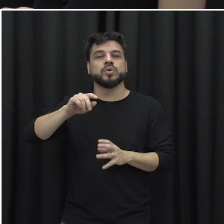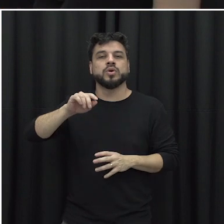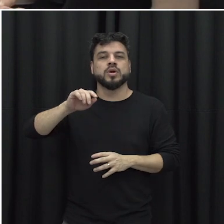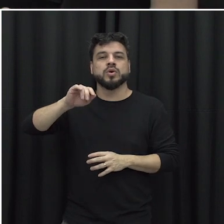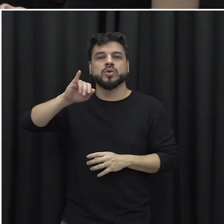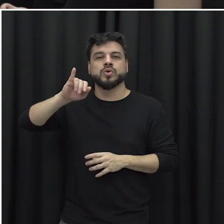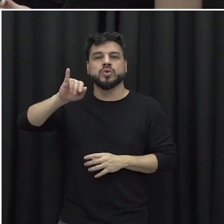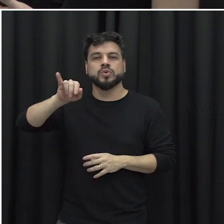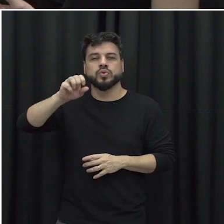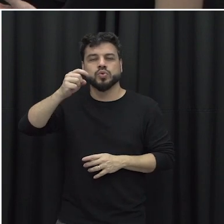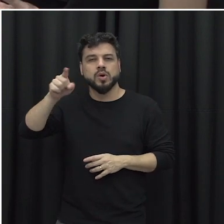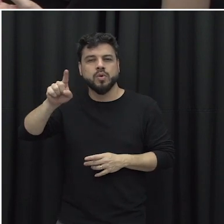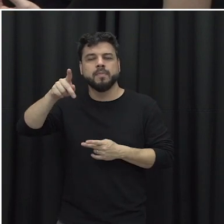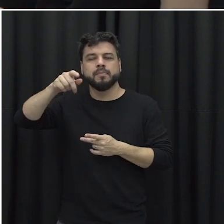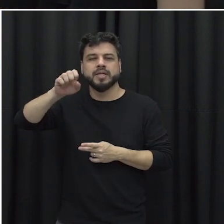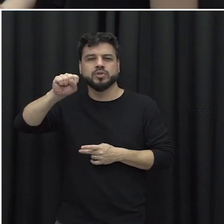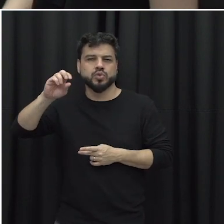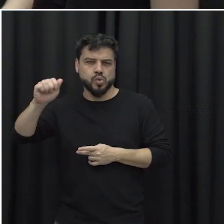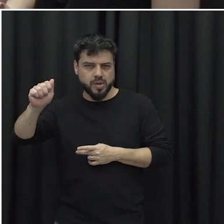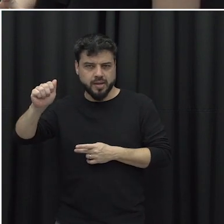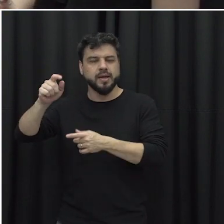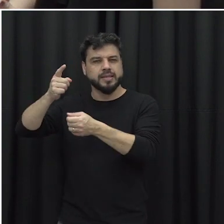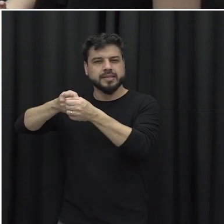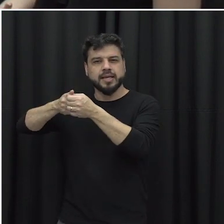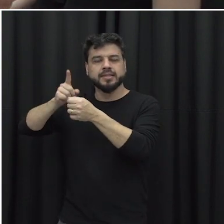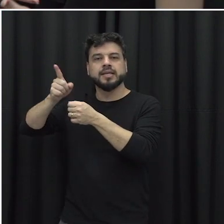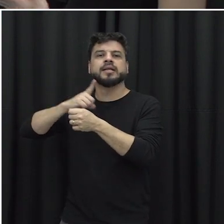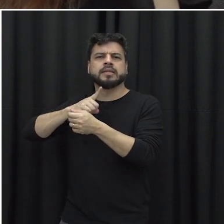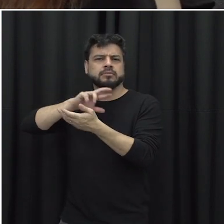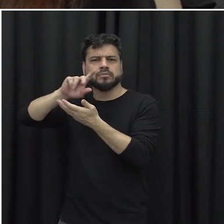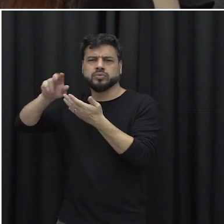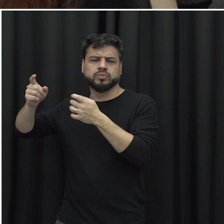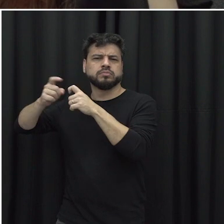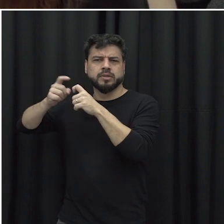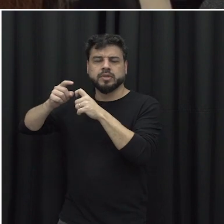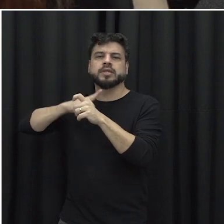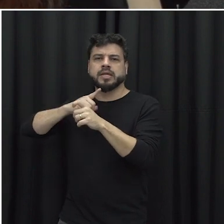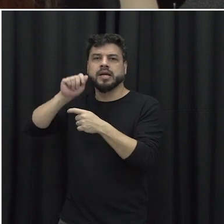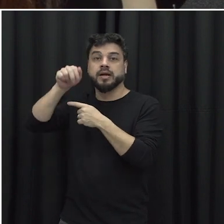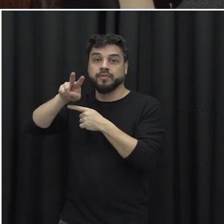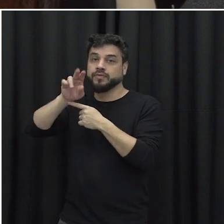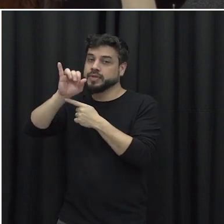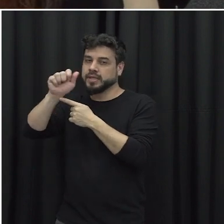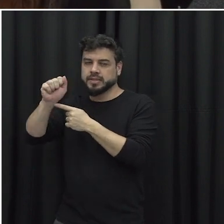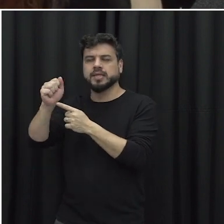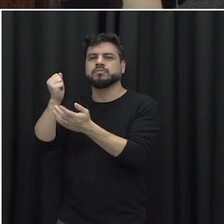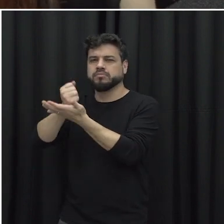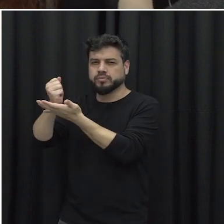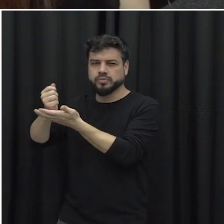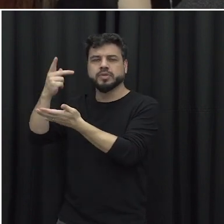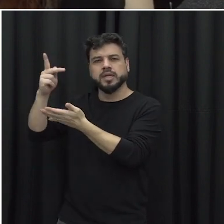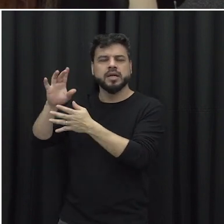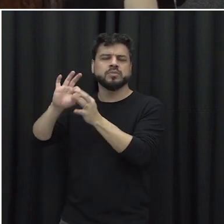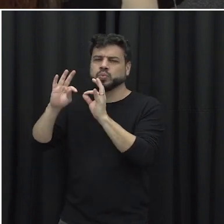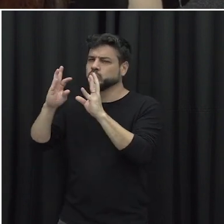um controle de qualidade dos medicamentos, eles são regulamentados pela Anvisa, né? Então eles têm todos os processos